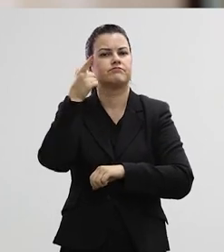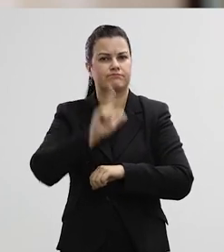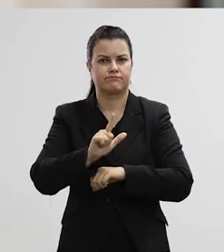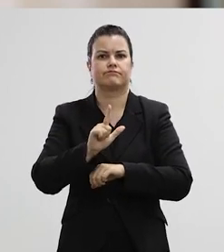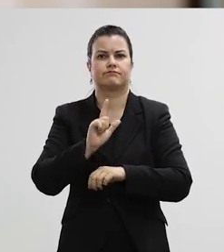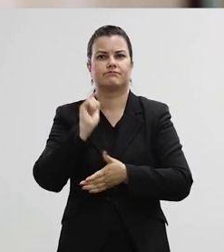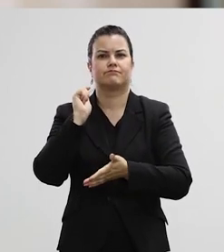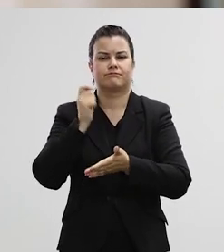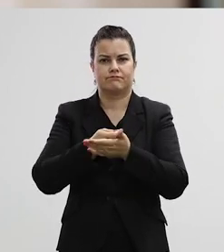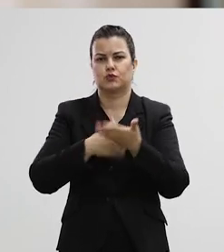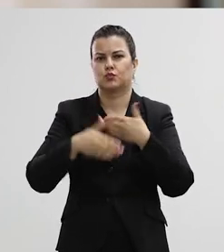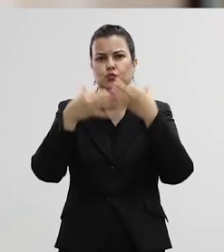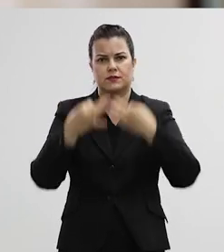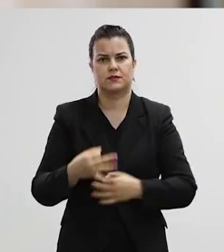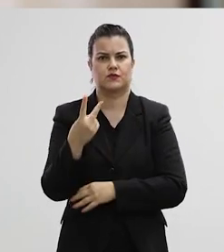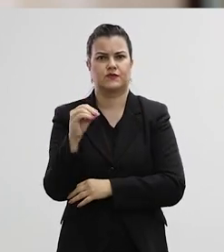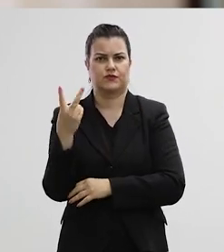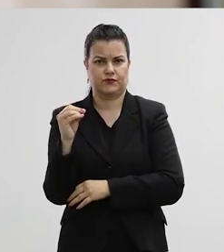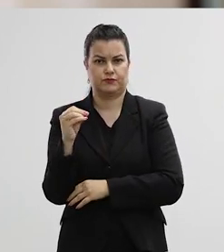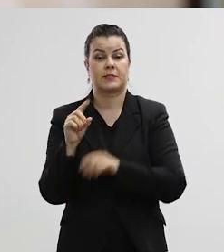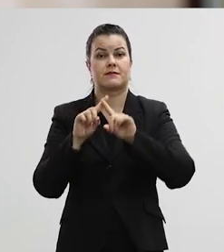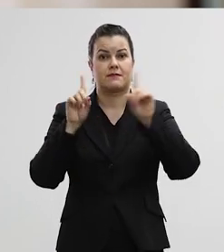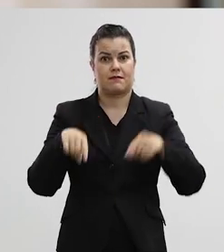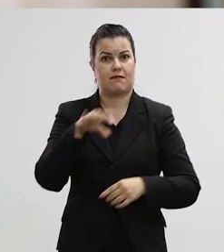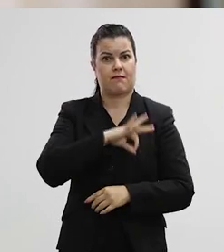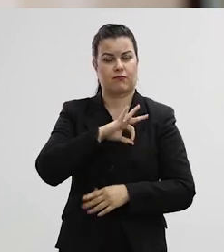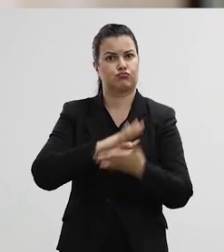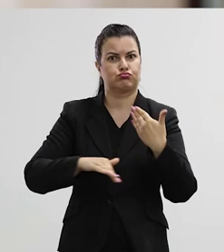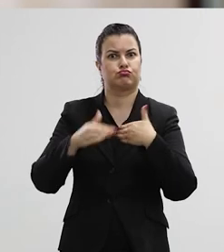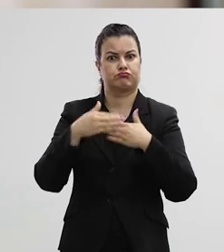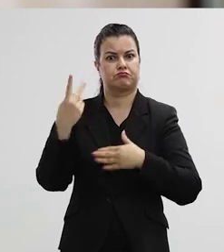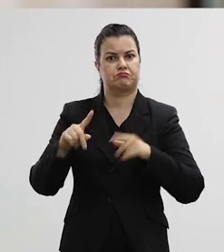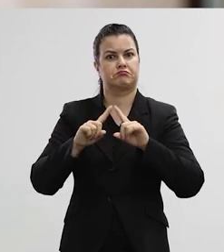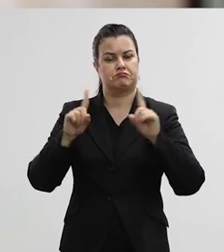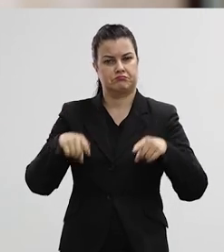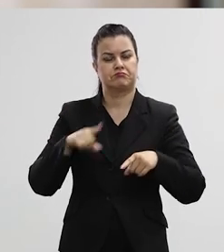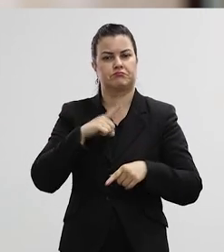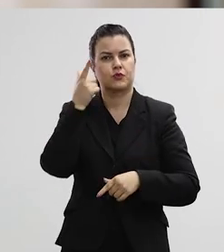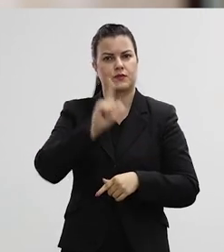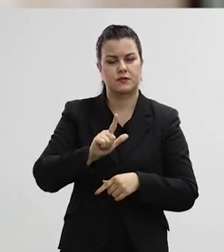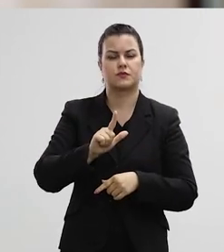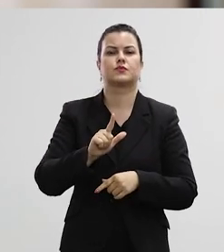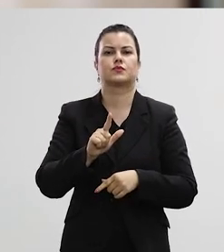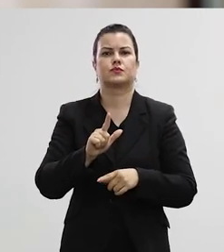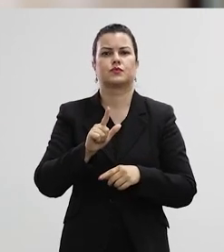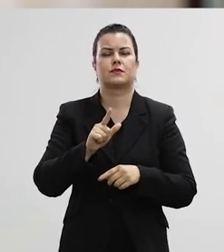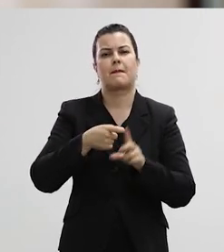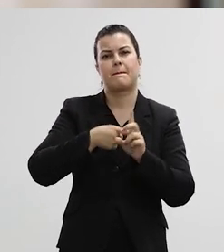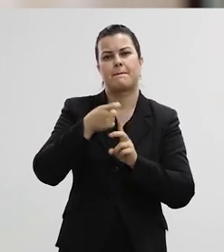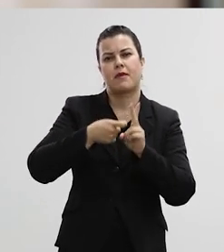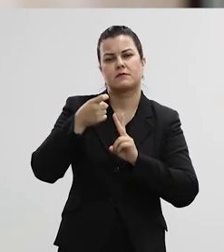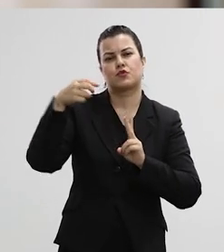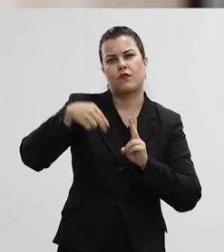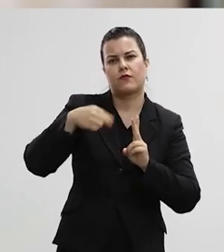um dos vizinhos além da folha do executivo regularizada nos meses de novembro e dezembro também foram colocados em dia os